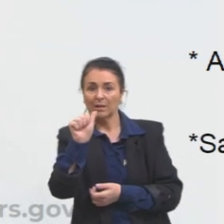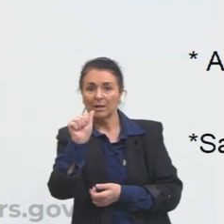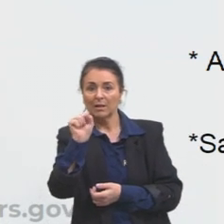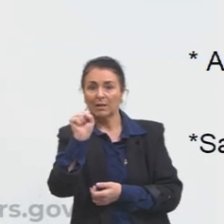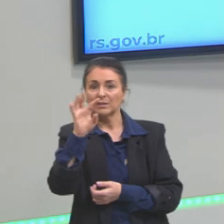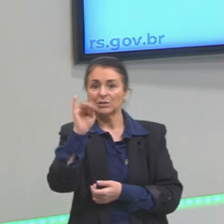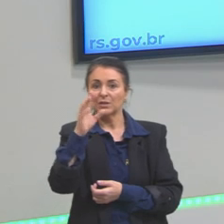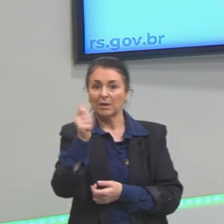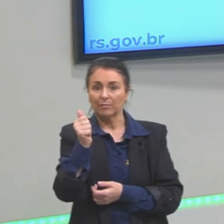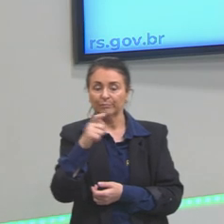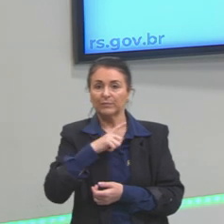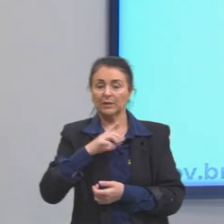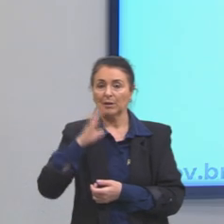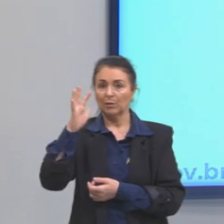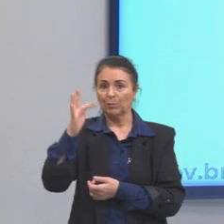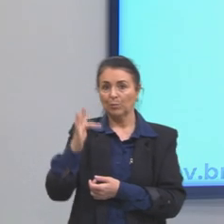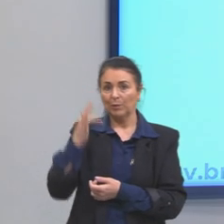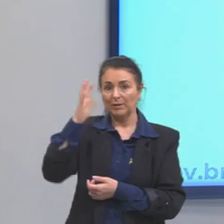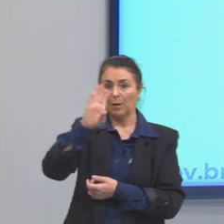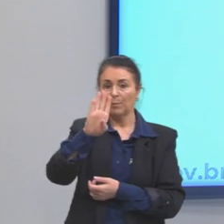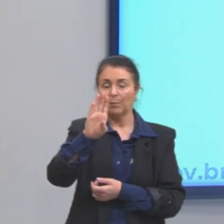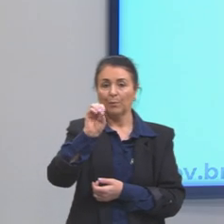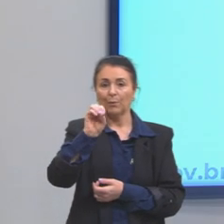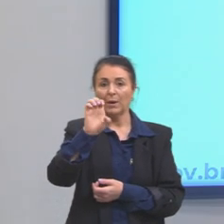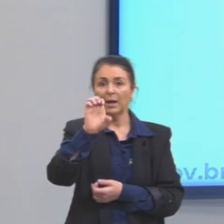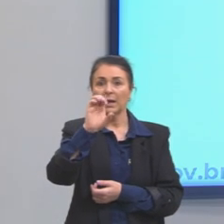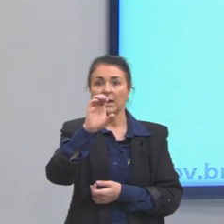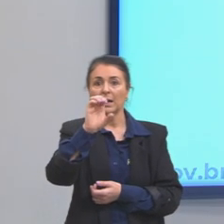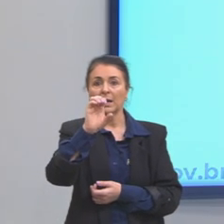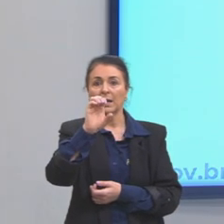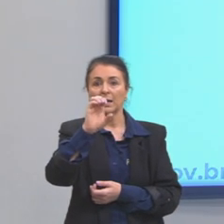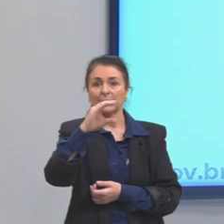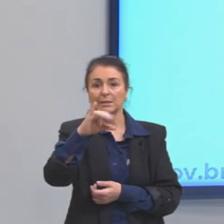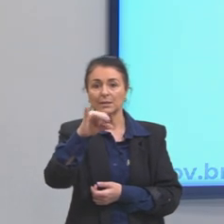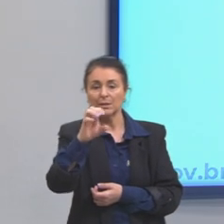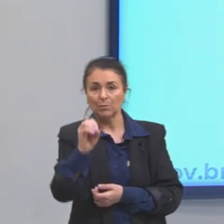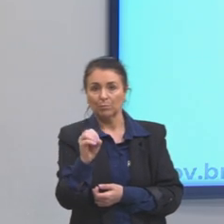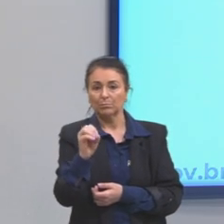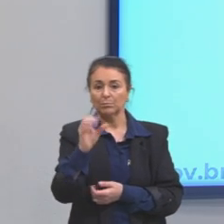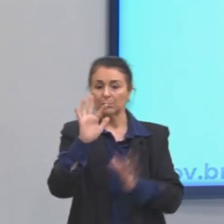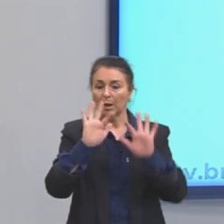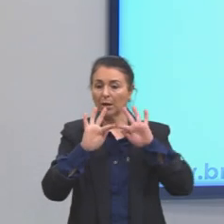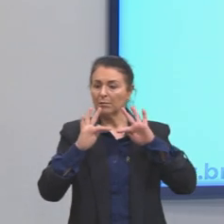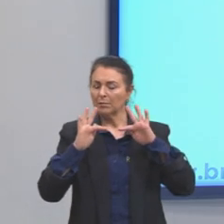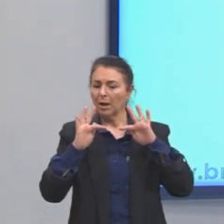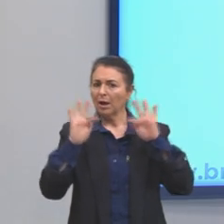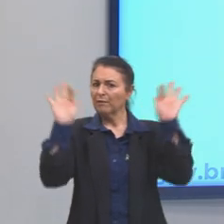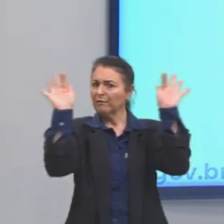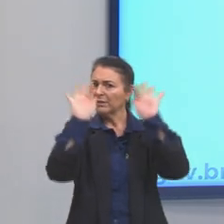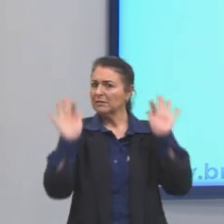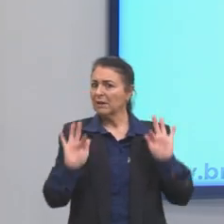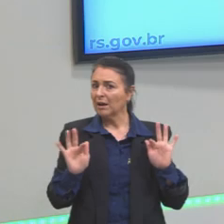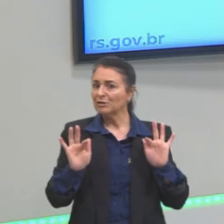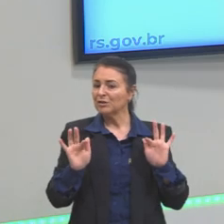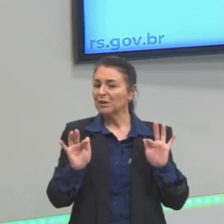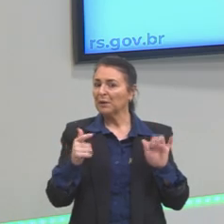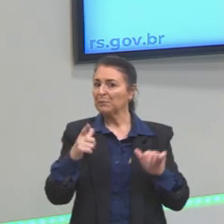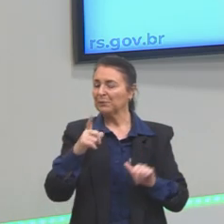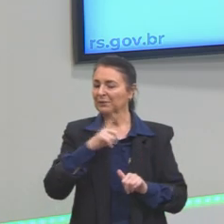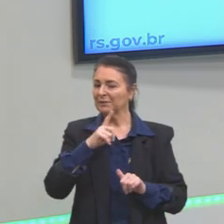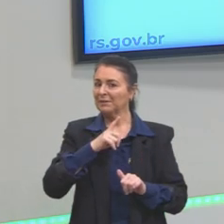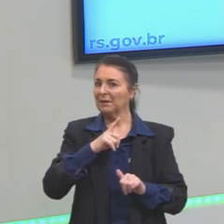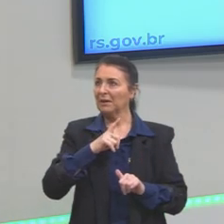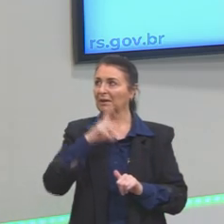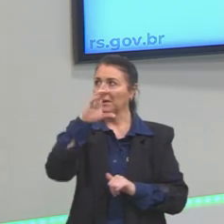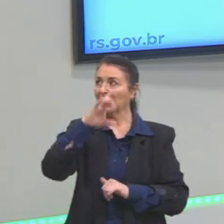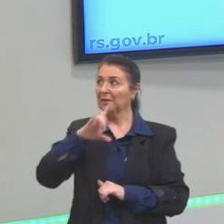alguns Filó o colégio que vai falar que a felicidade é a presença de Deus a pessoa feliz é um sinal da presença de